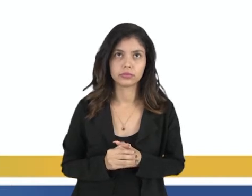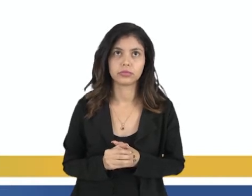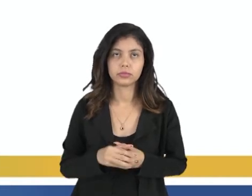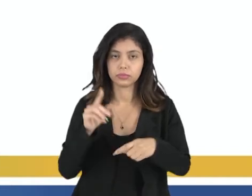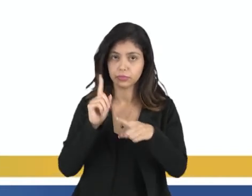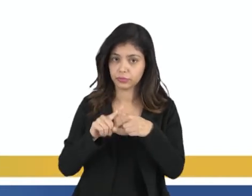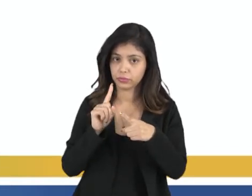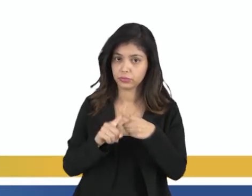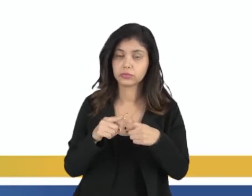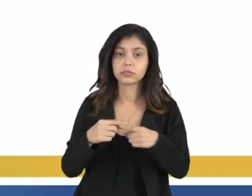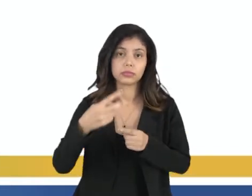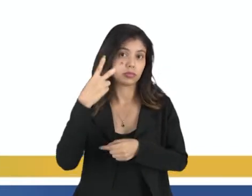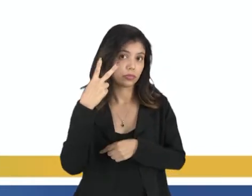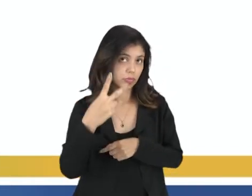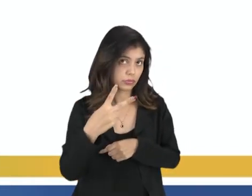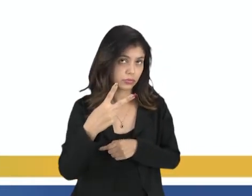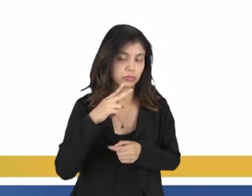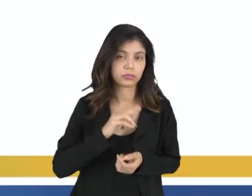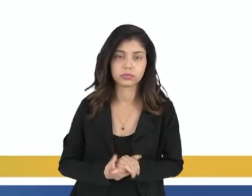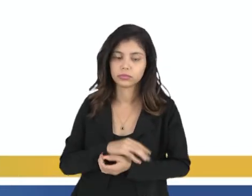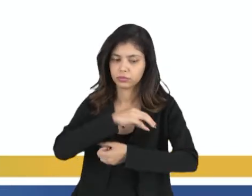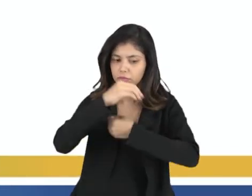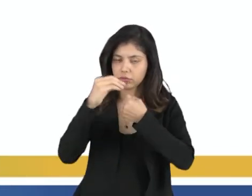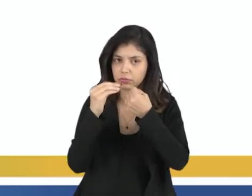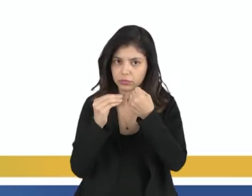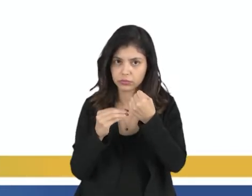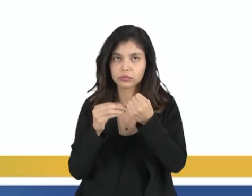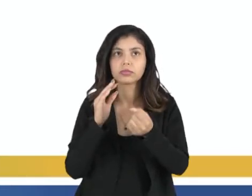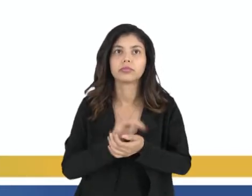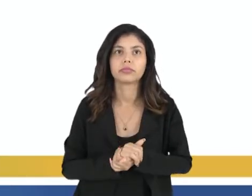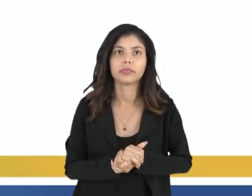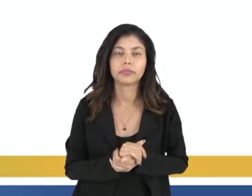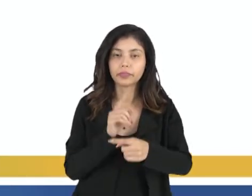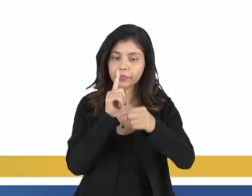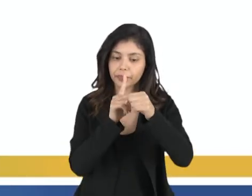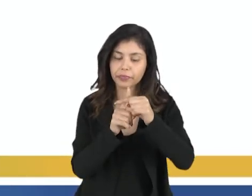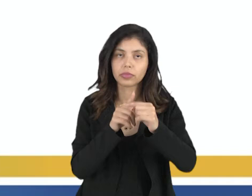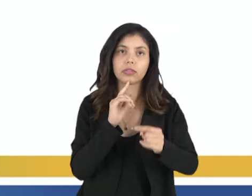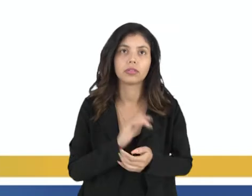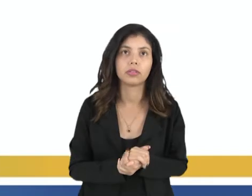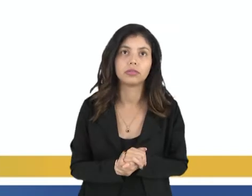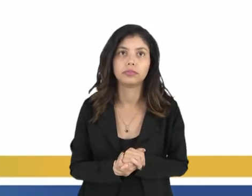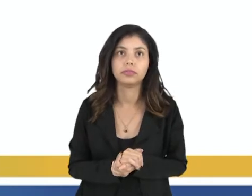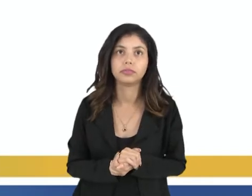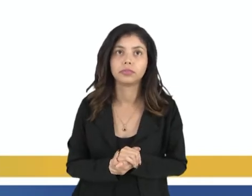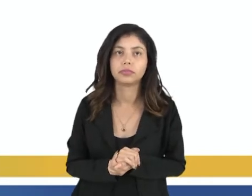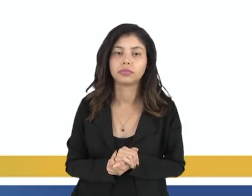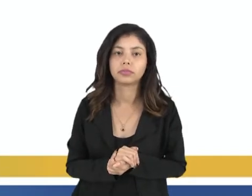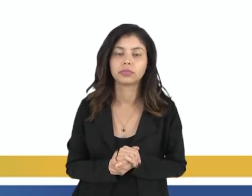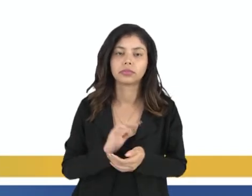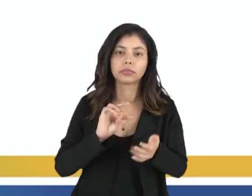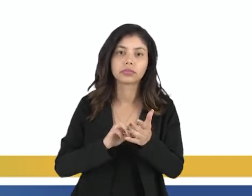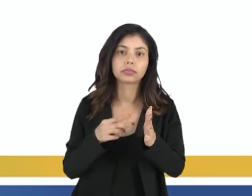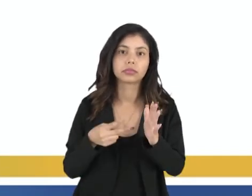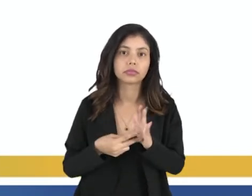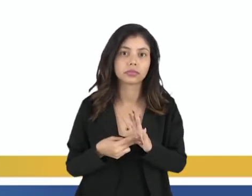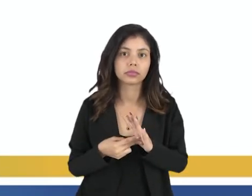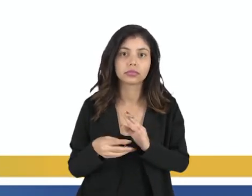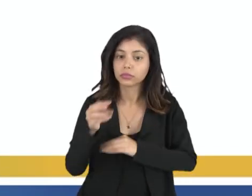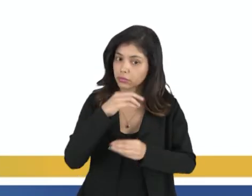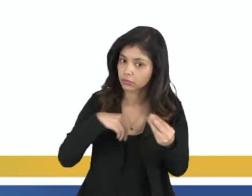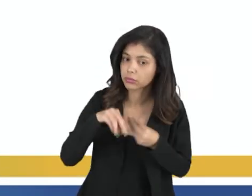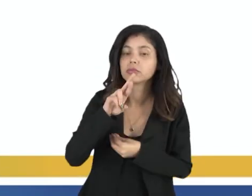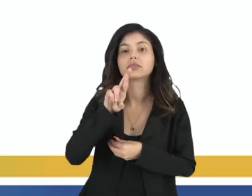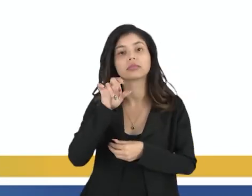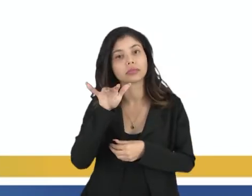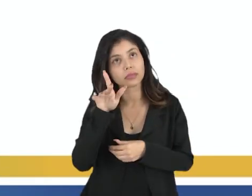tem 2 moléculas de H2. Mais, esse sinal de mais significa que está reagindo.